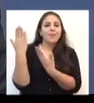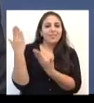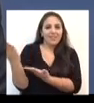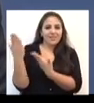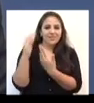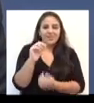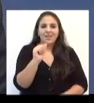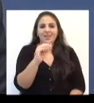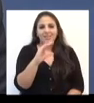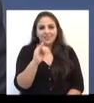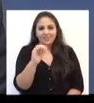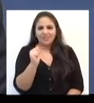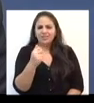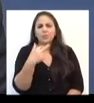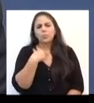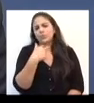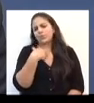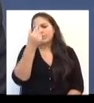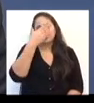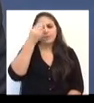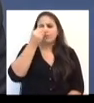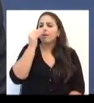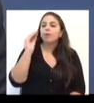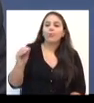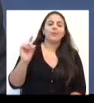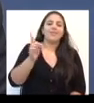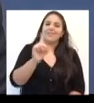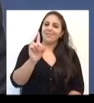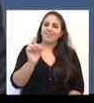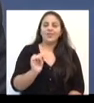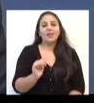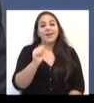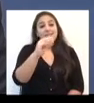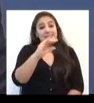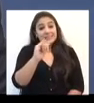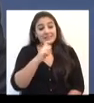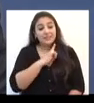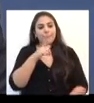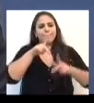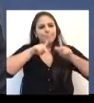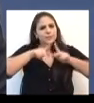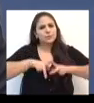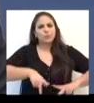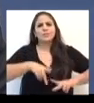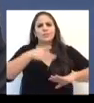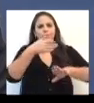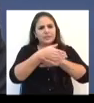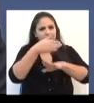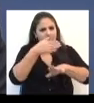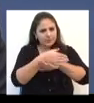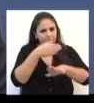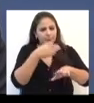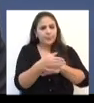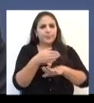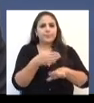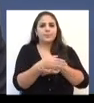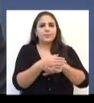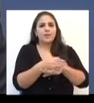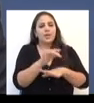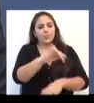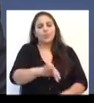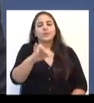passar em branco isto, porque sabemos que a Acisa ela é composta de pessoas e todas as pessoas que passaram por lá fizeram algo para Passo